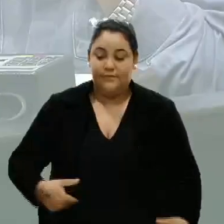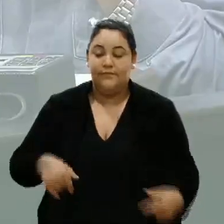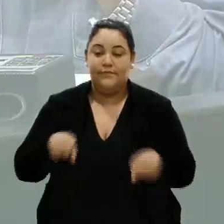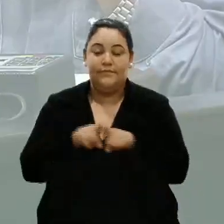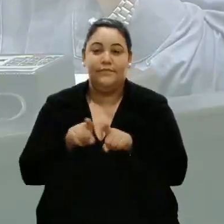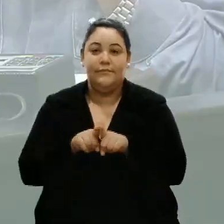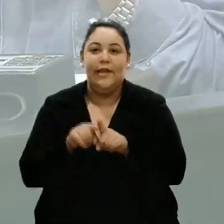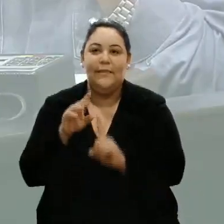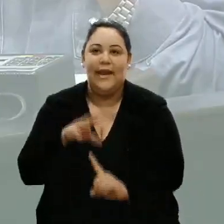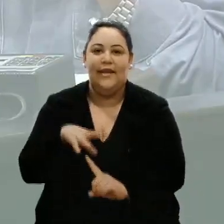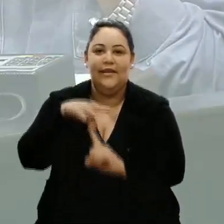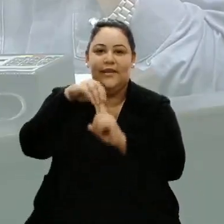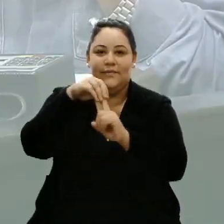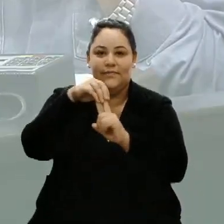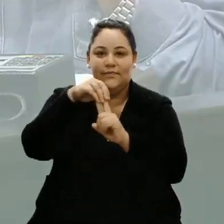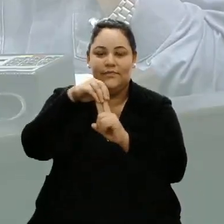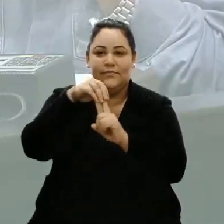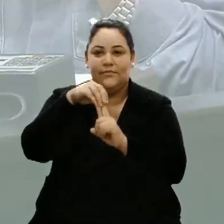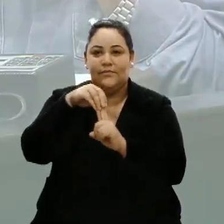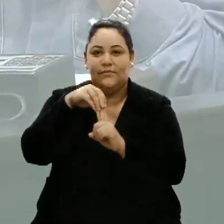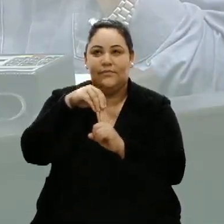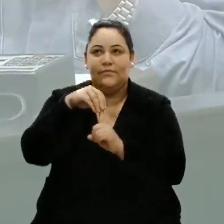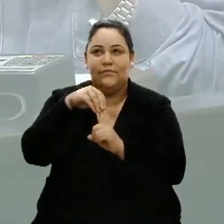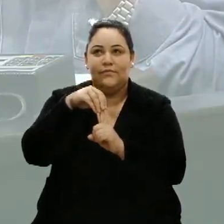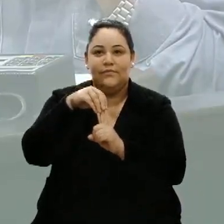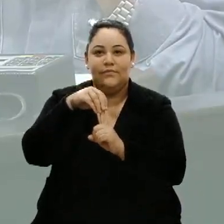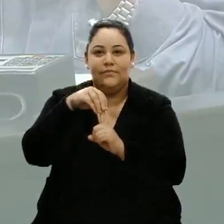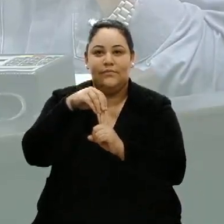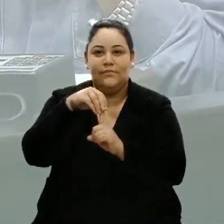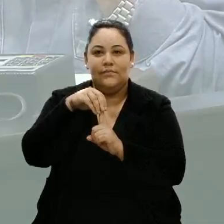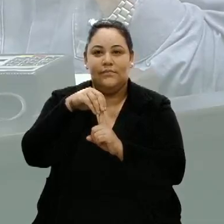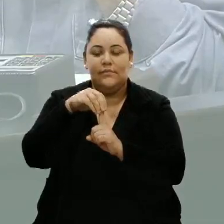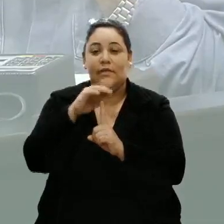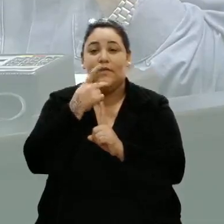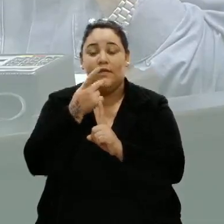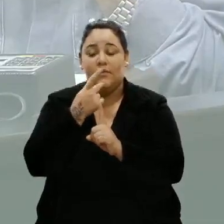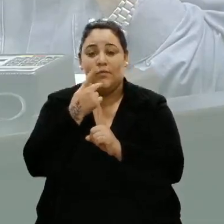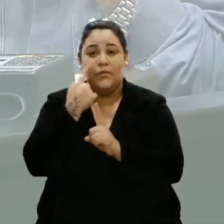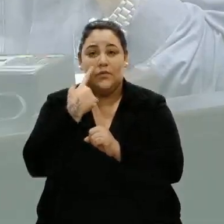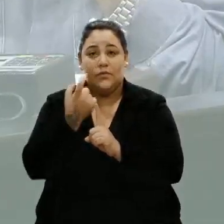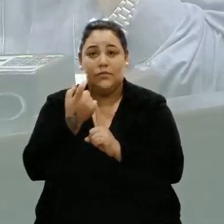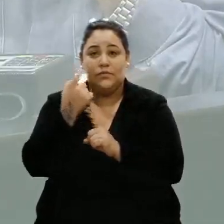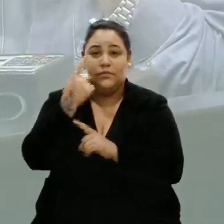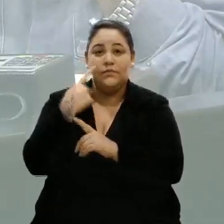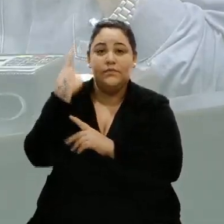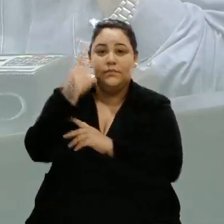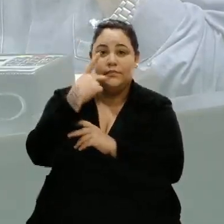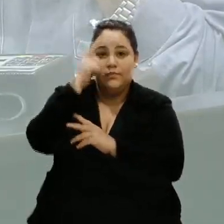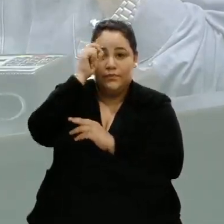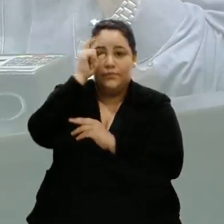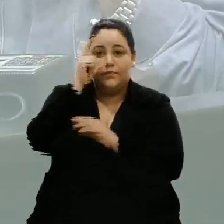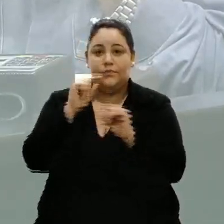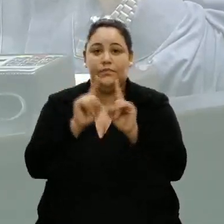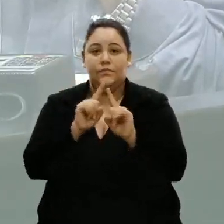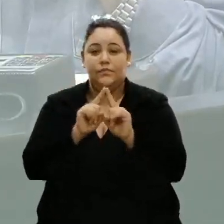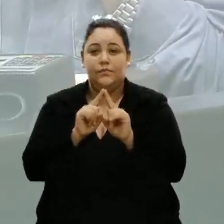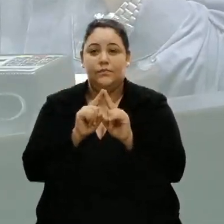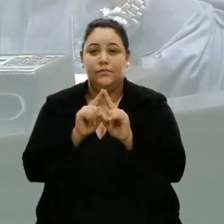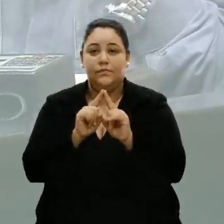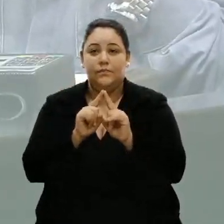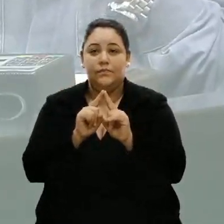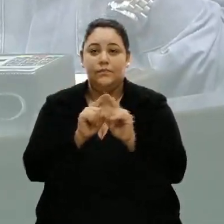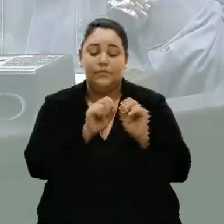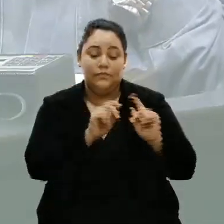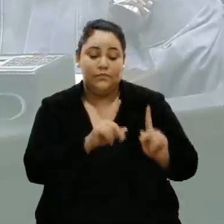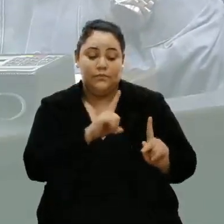com as pessoas. Mas dizer, vereadora Rose, vereador Scalco, e aqueles que têm